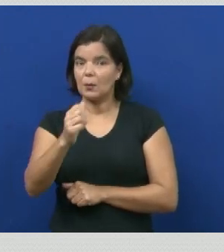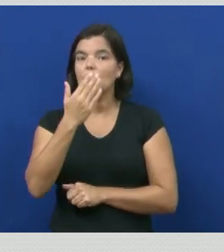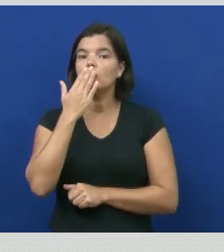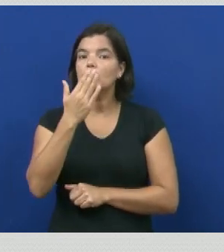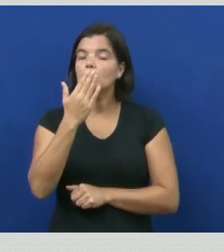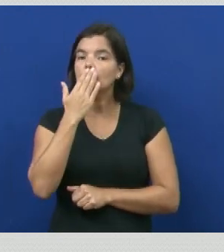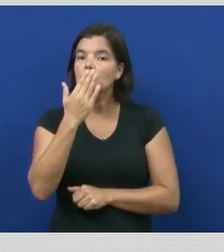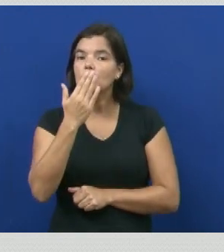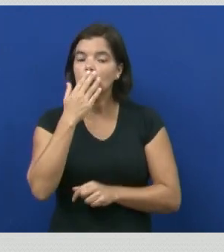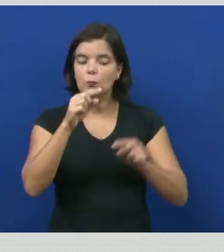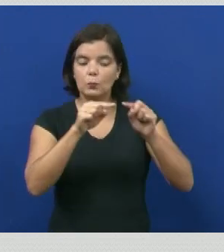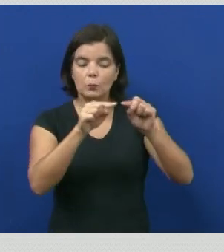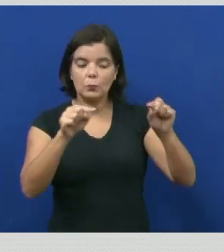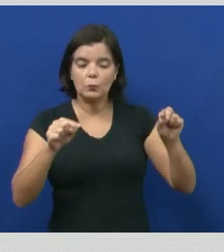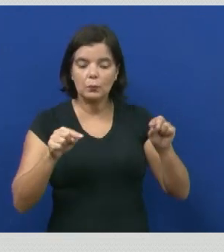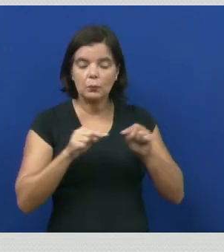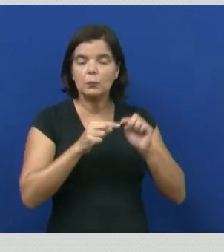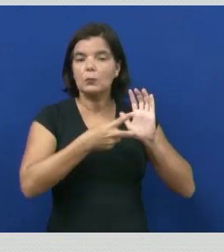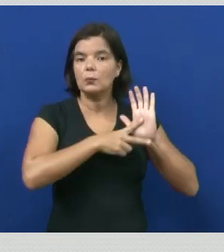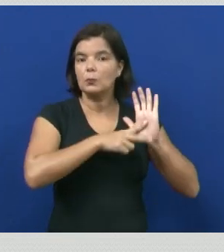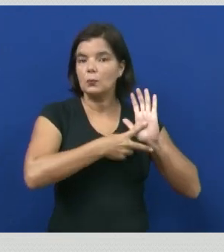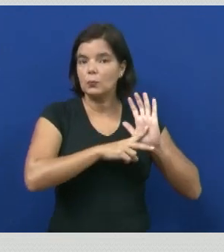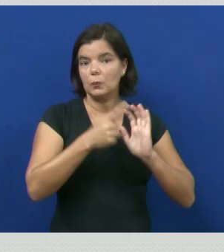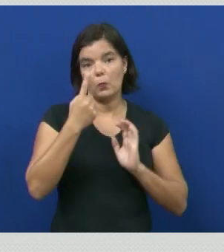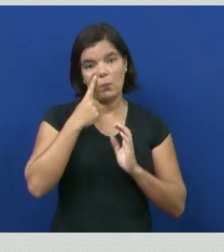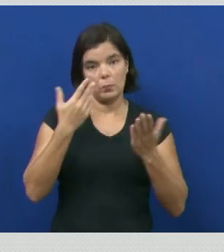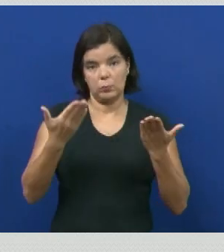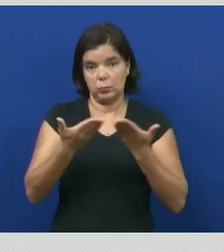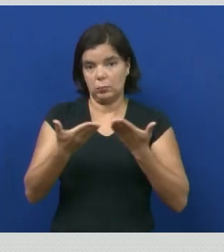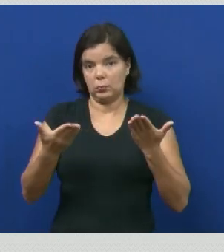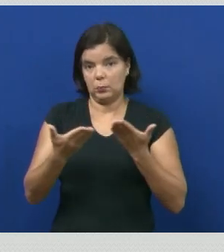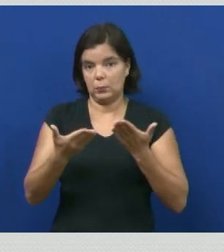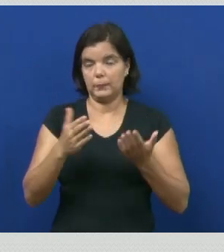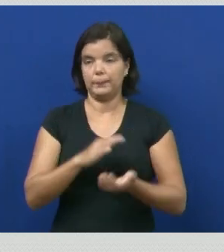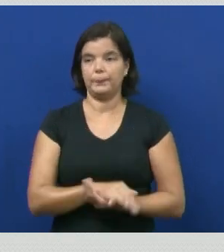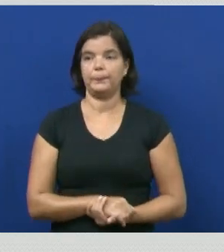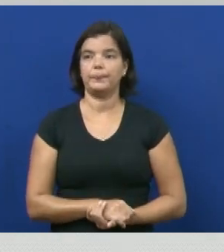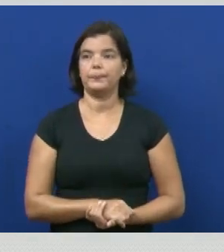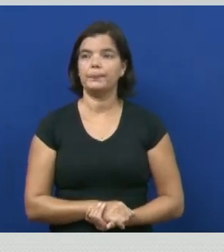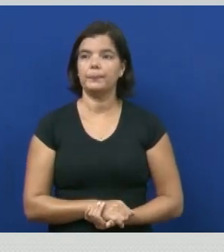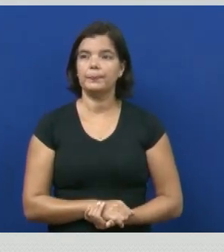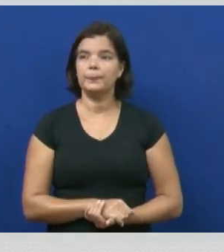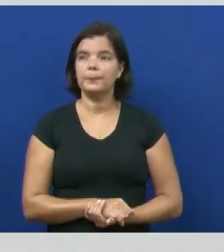tipos de polígonos que nós vemos agora.